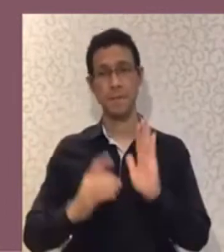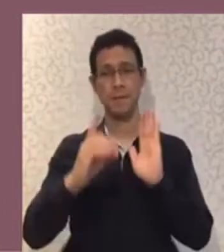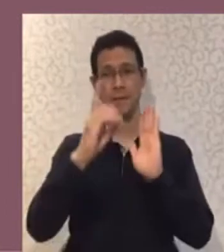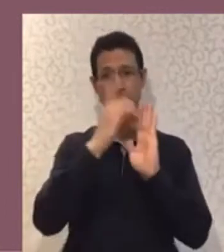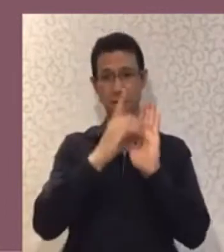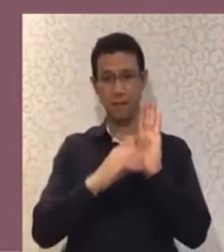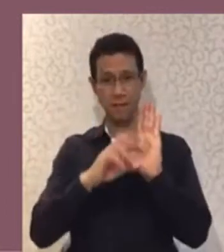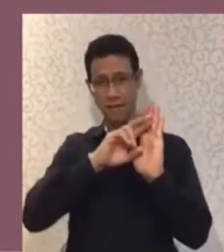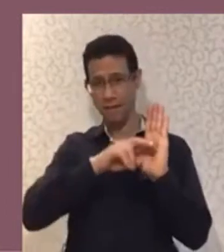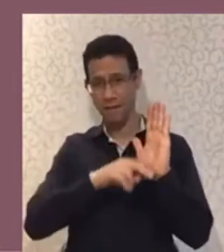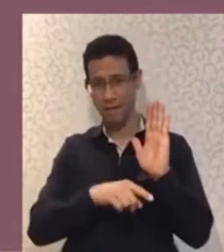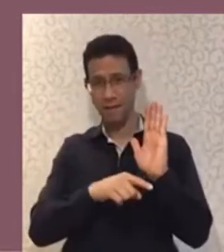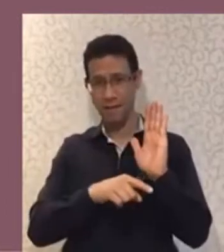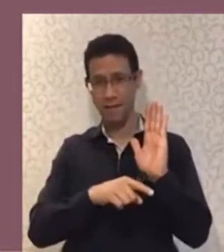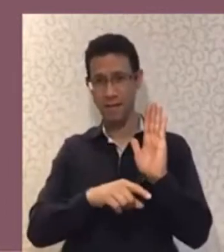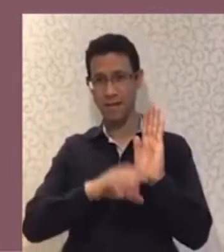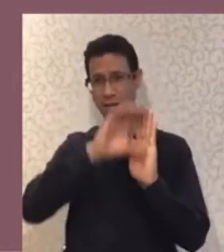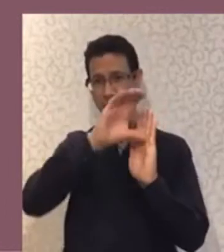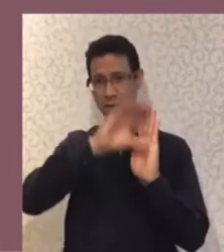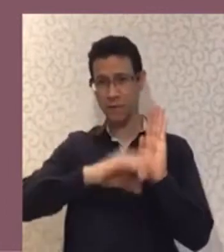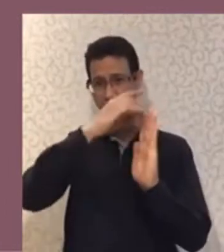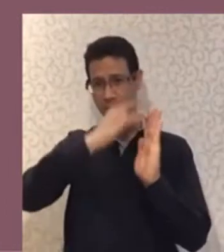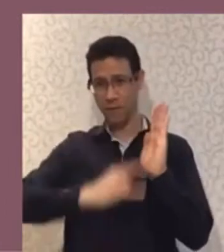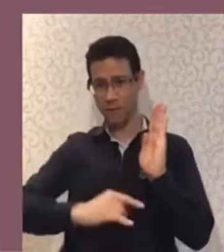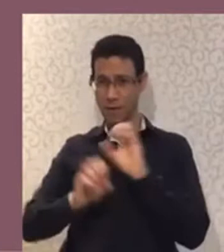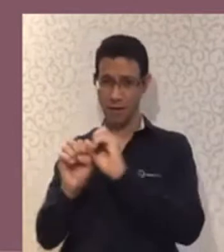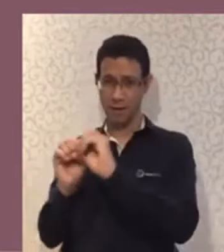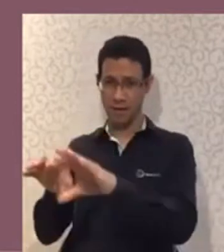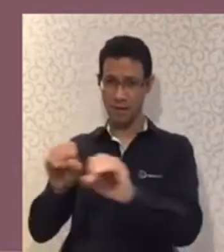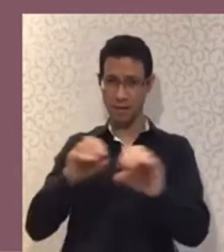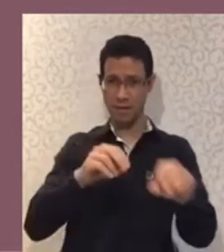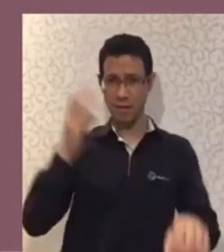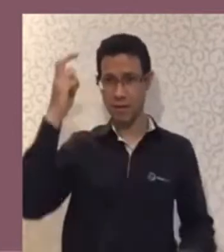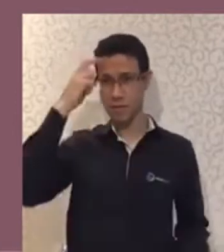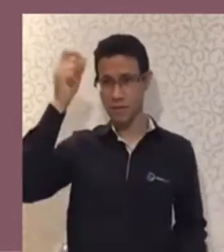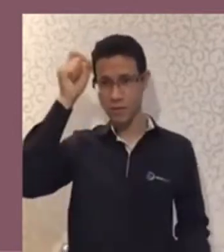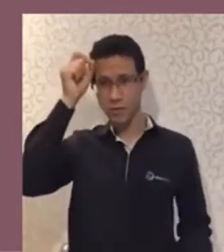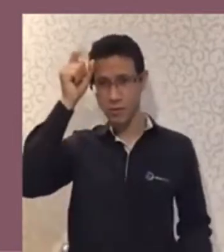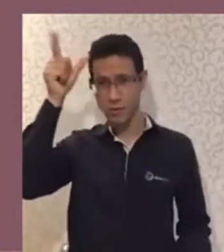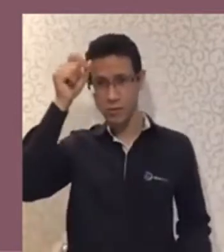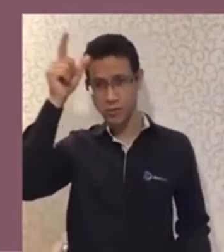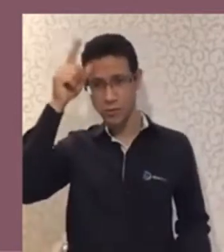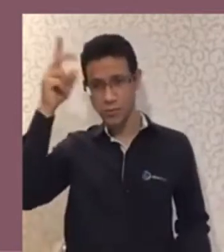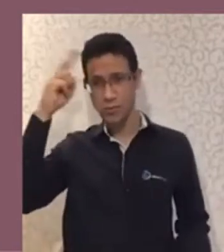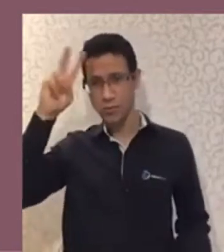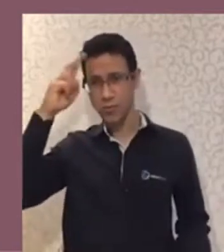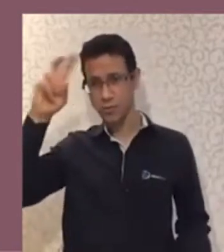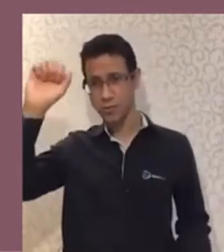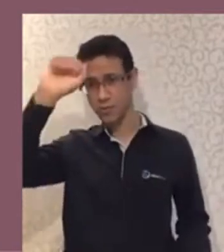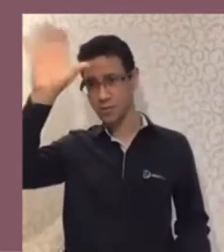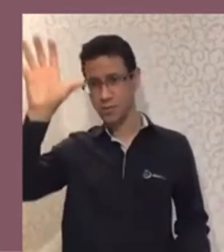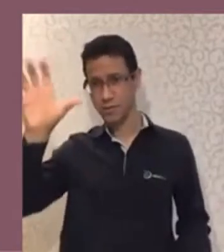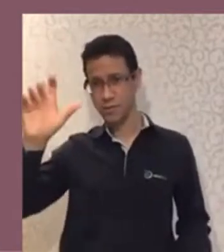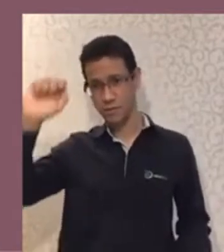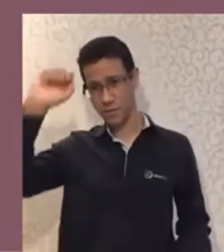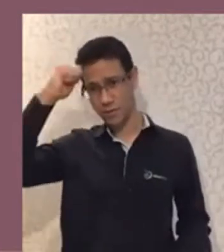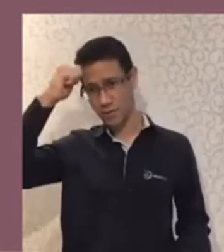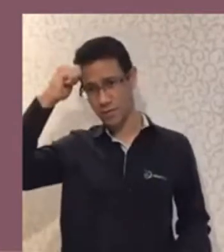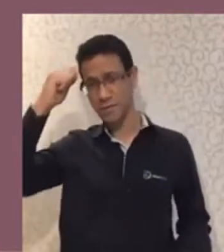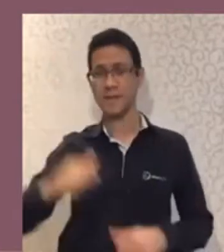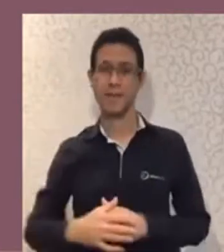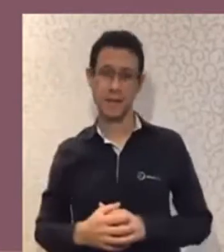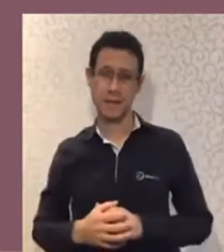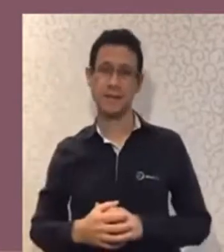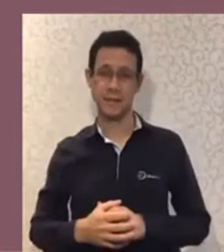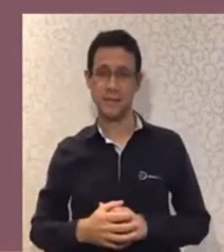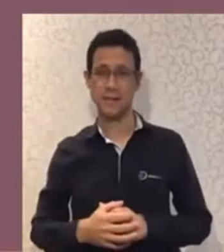relações étnico-raciais, o ensino de história e cultura afro-brasileira e africano, este texto legal,